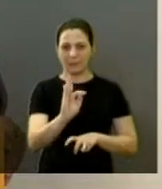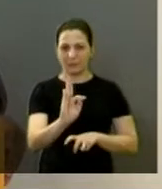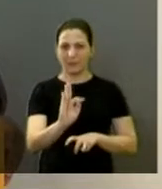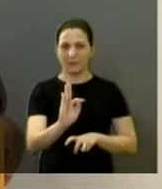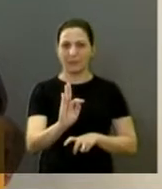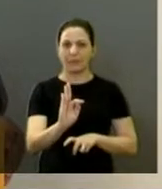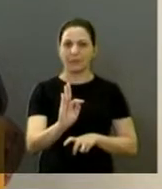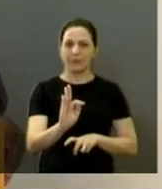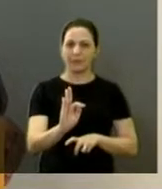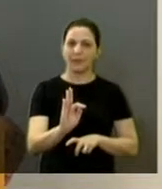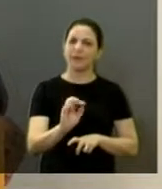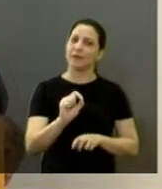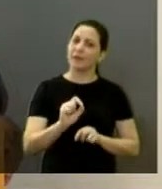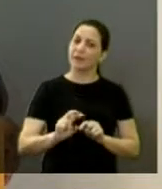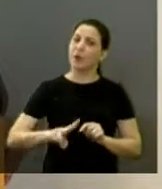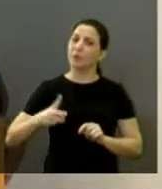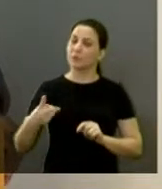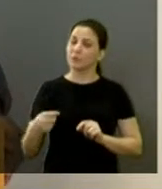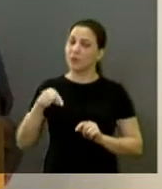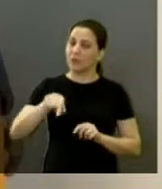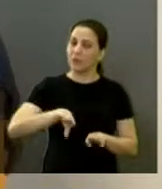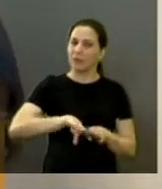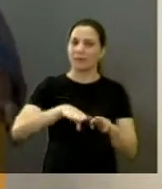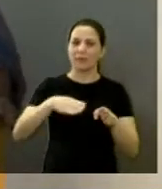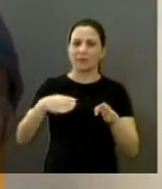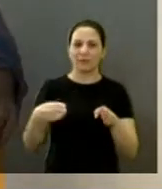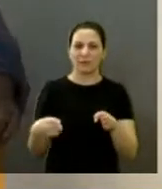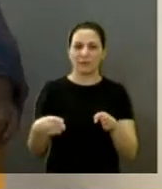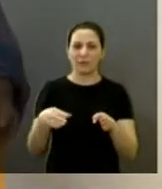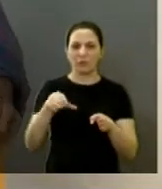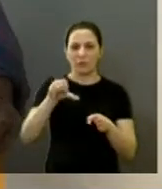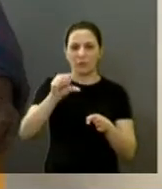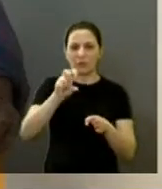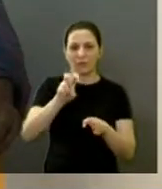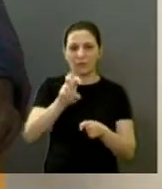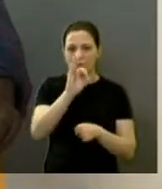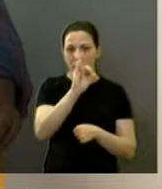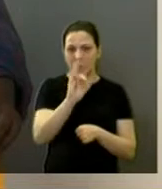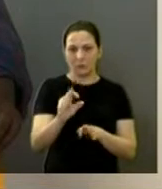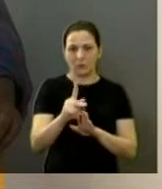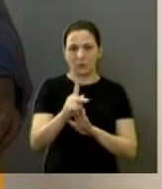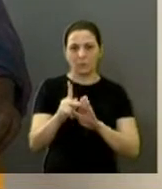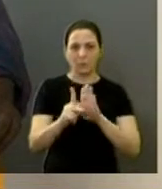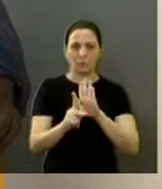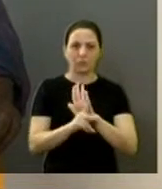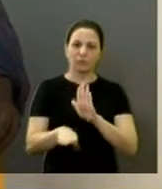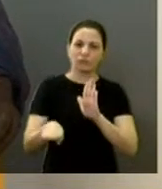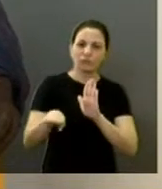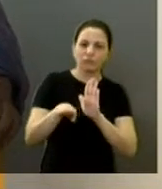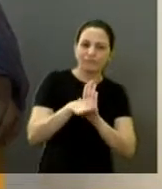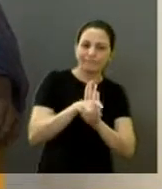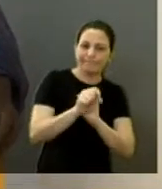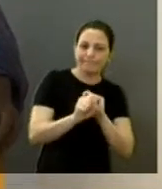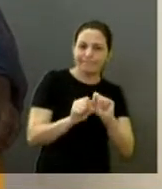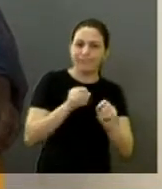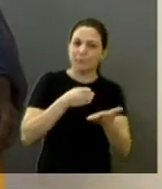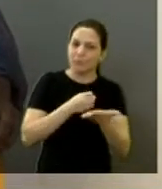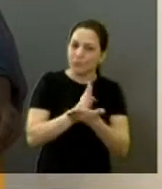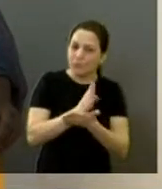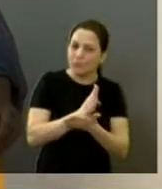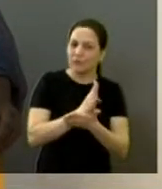roubo é a oposição essa casa mas 95% dos projetos nessa casa que chegaram os nós votamos